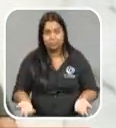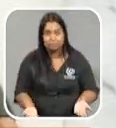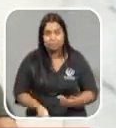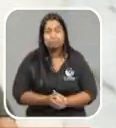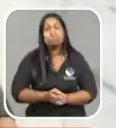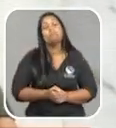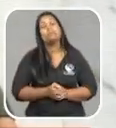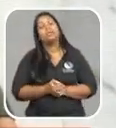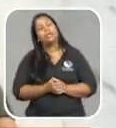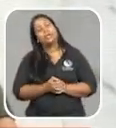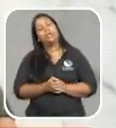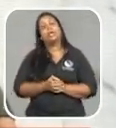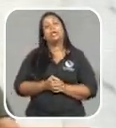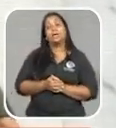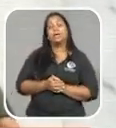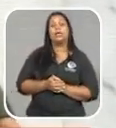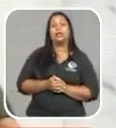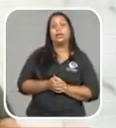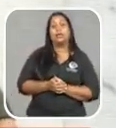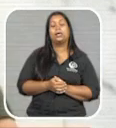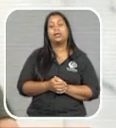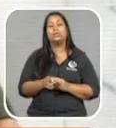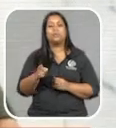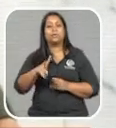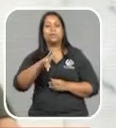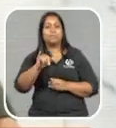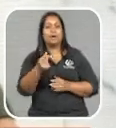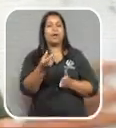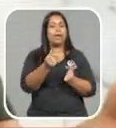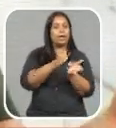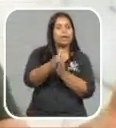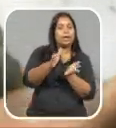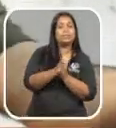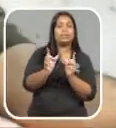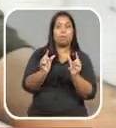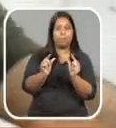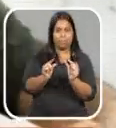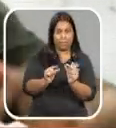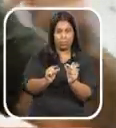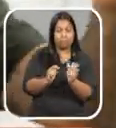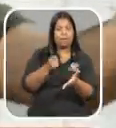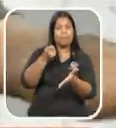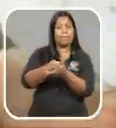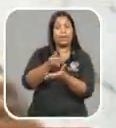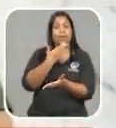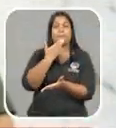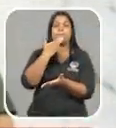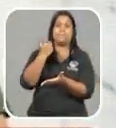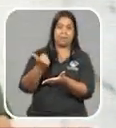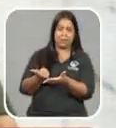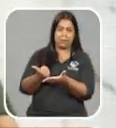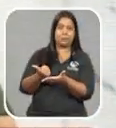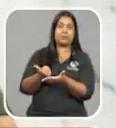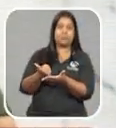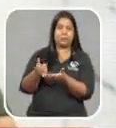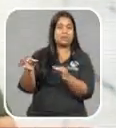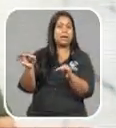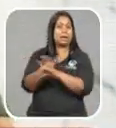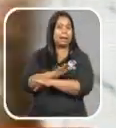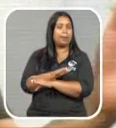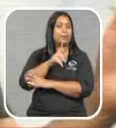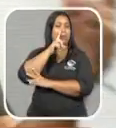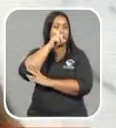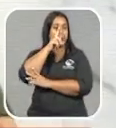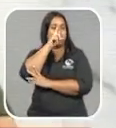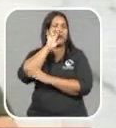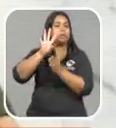Você vai gastar menos, vai pagar melhor e acaba com o risco de calote, que é o que essas trabalhadoras e